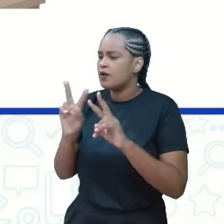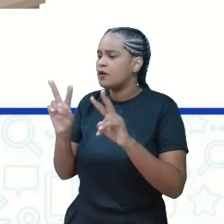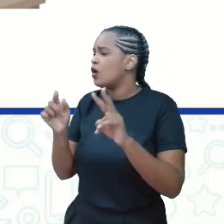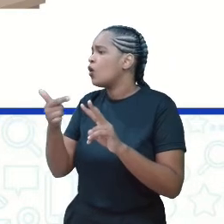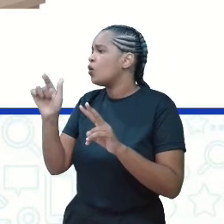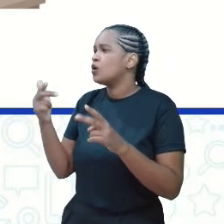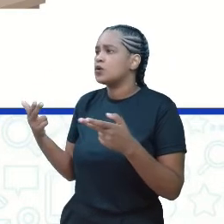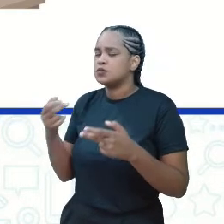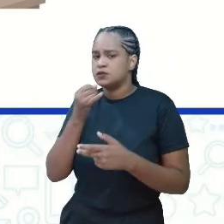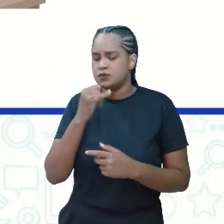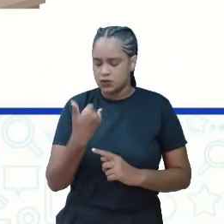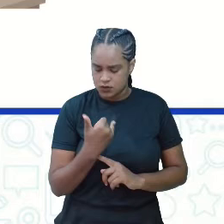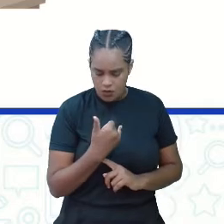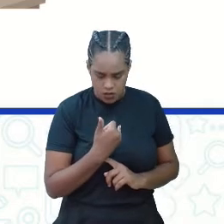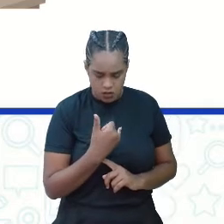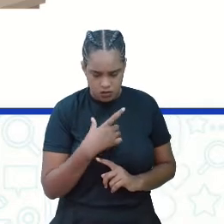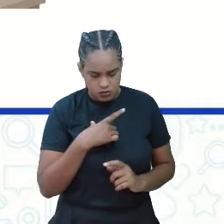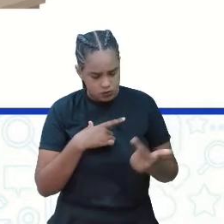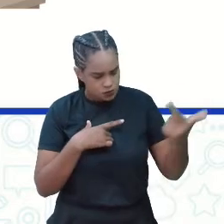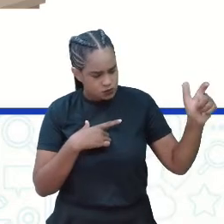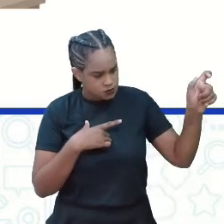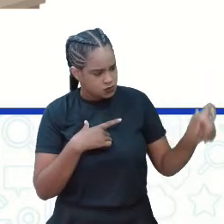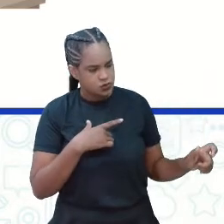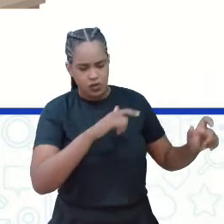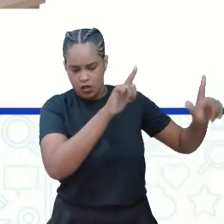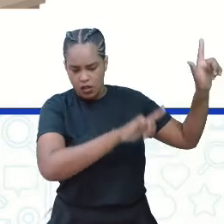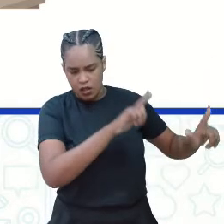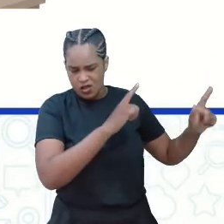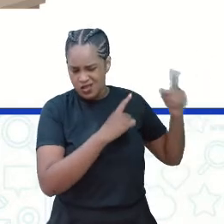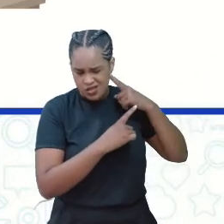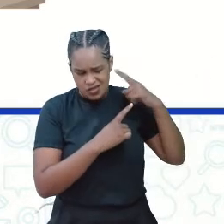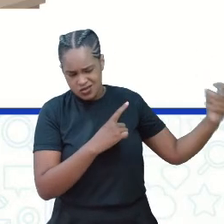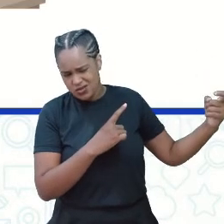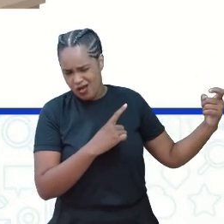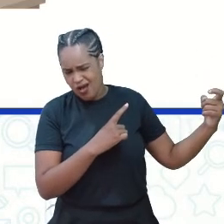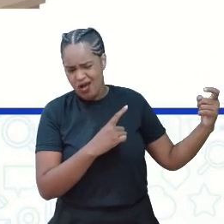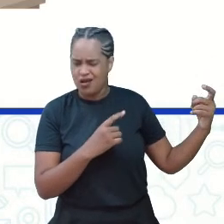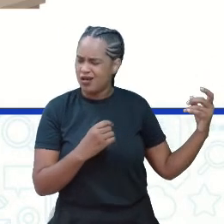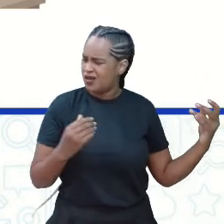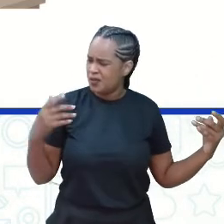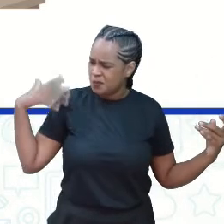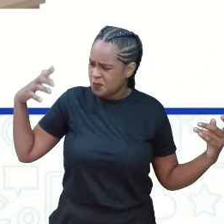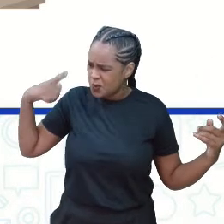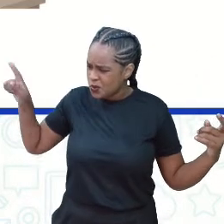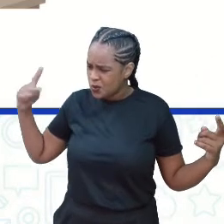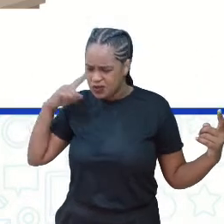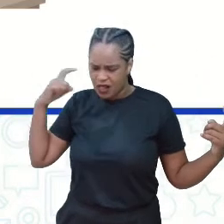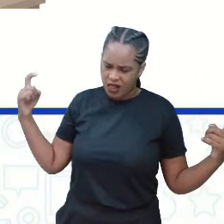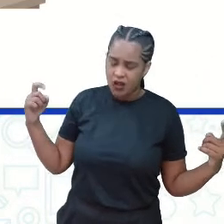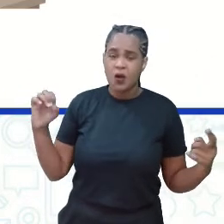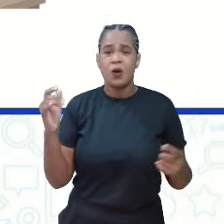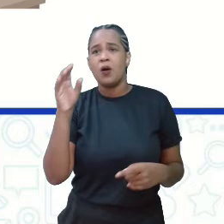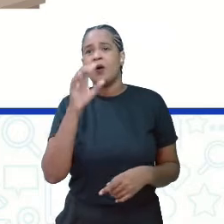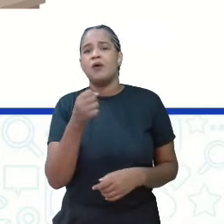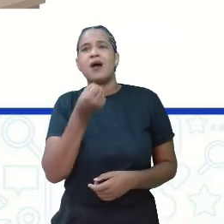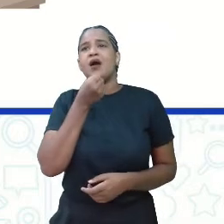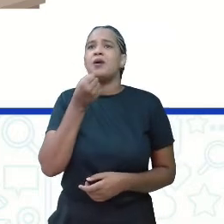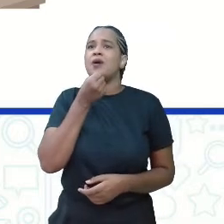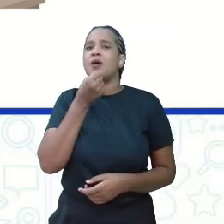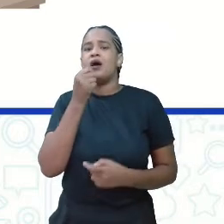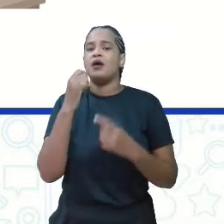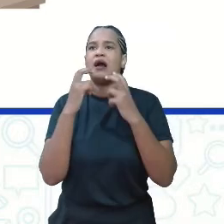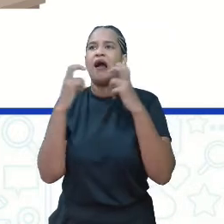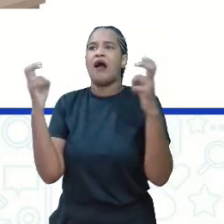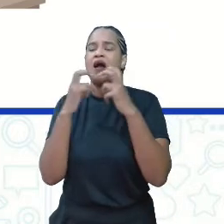né? Você está no celular e tem alguém assistindo TV e o som está alto, tem alguém escutando música ou até mesmo cantando alto. Vejam